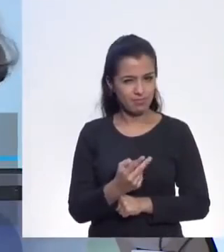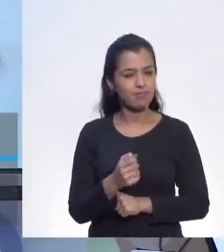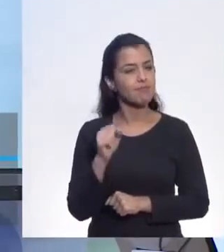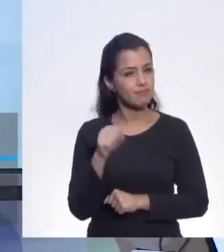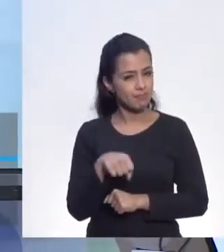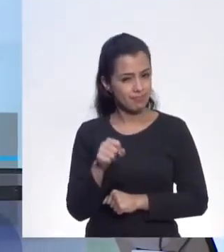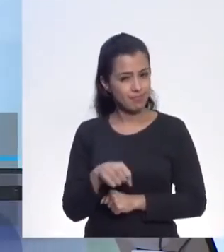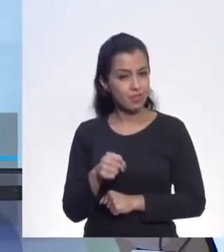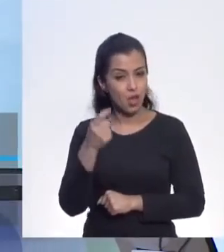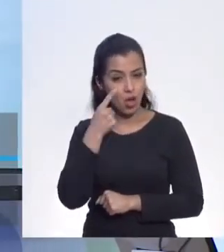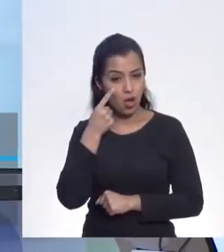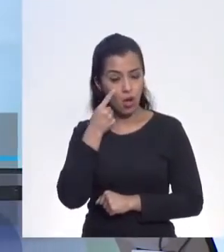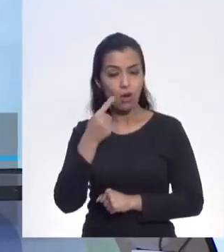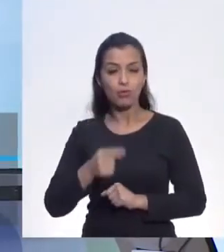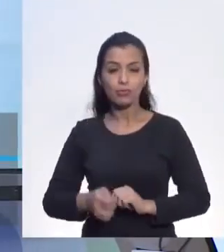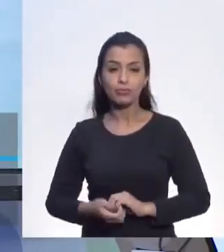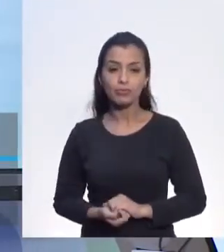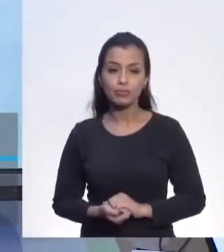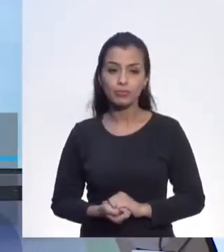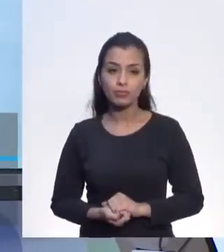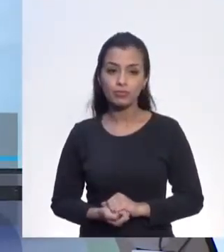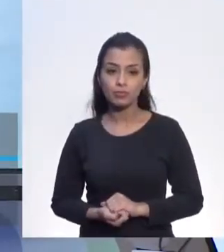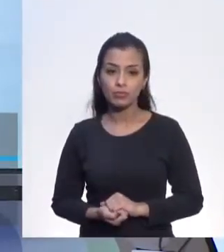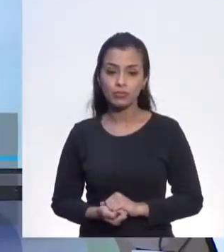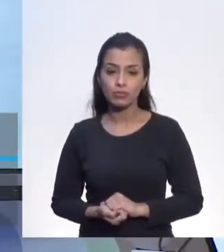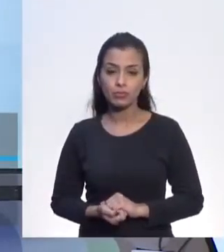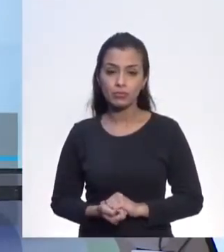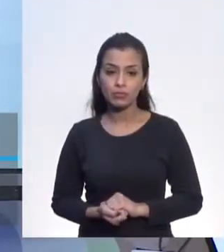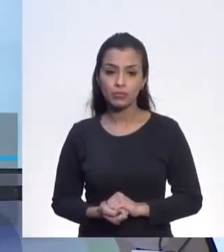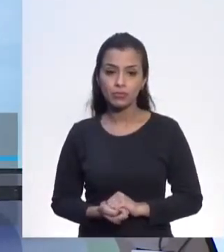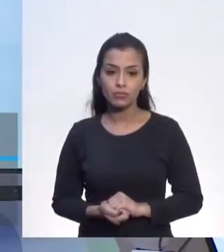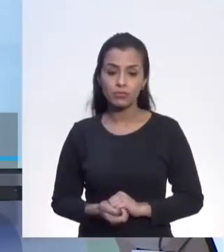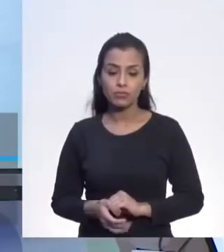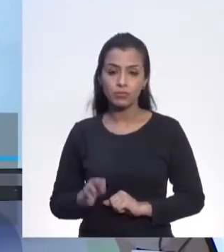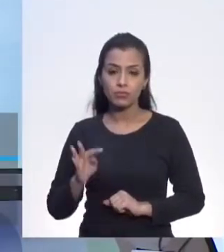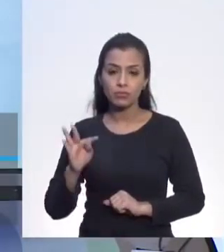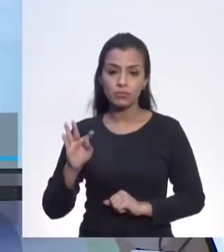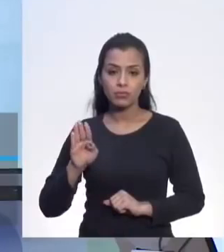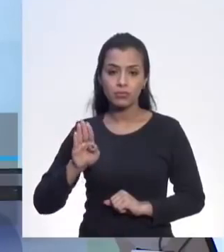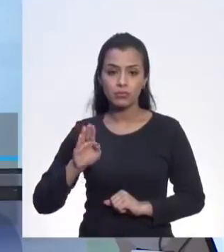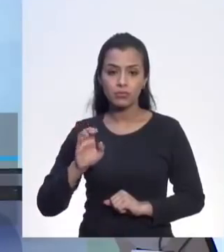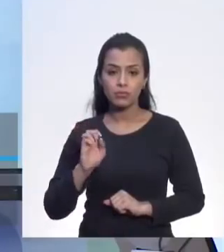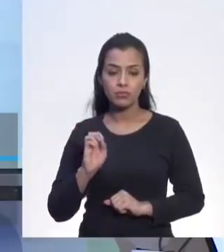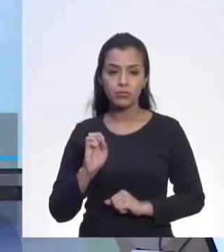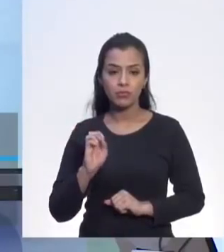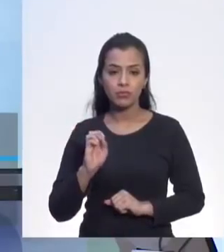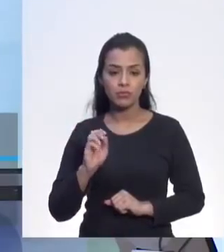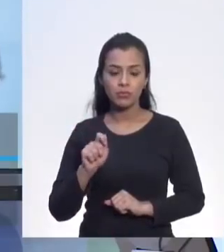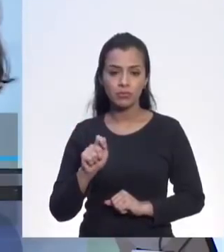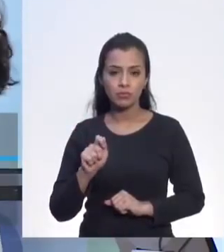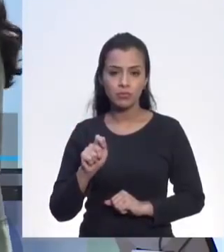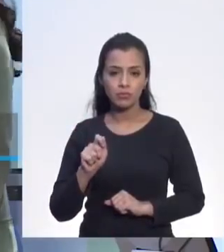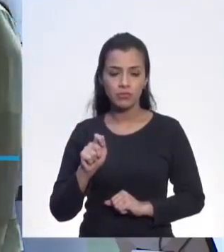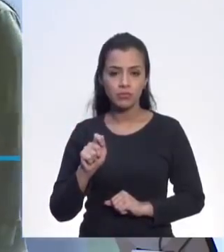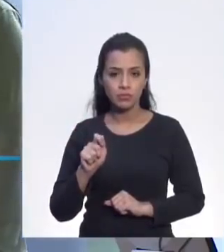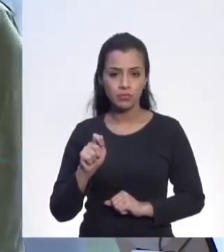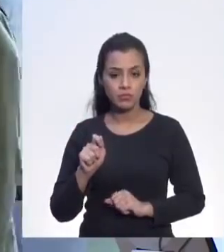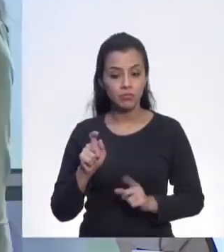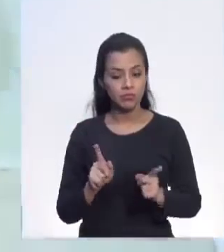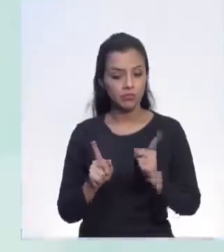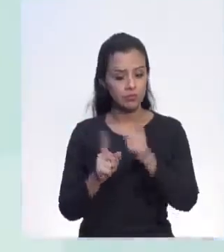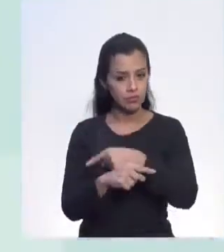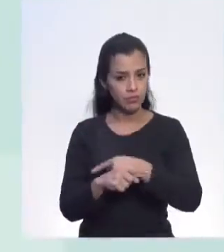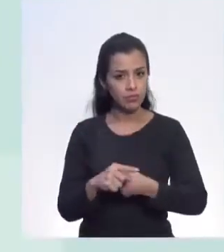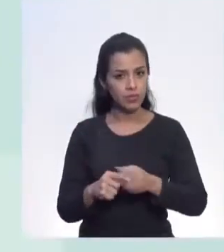vamos lá. Começando com T. T, B, O, A. E vou inverter